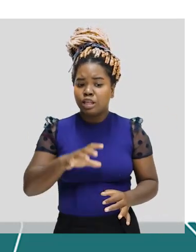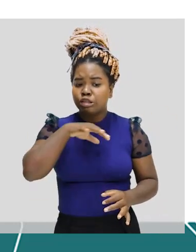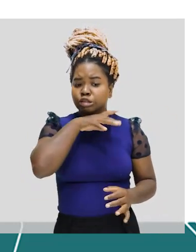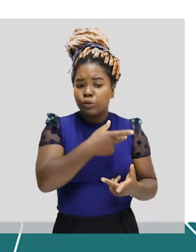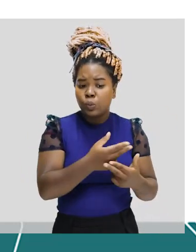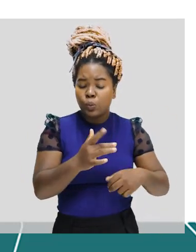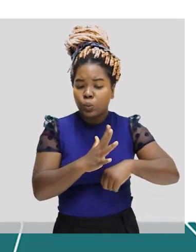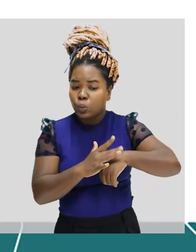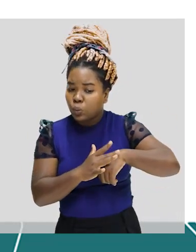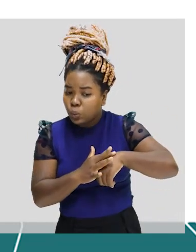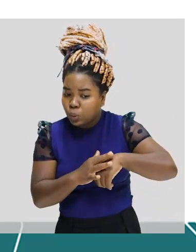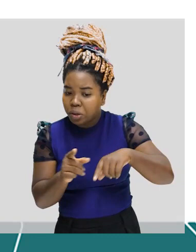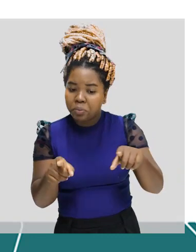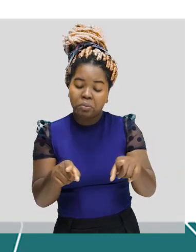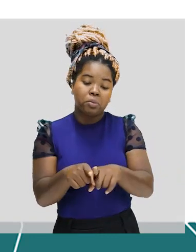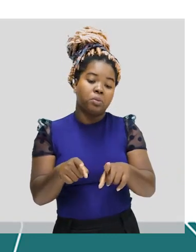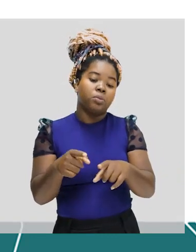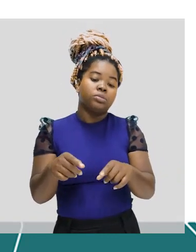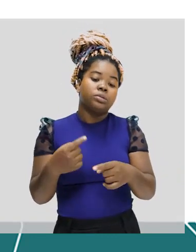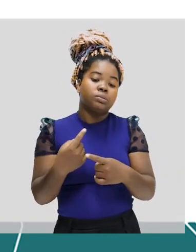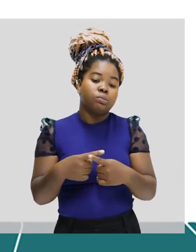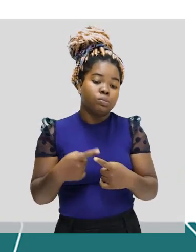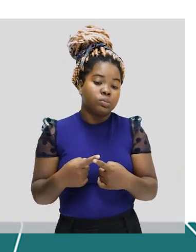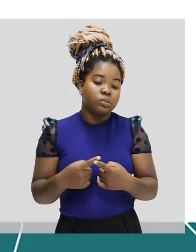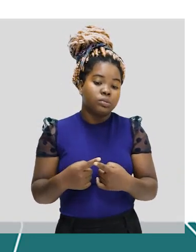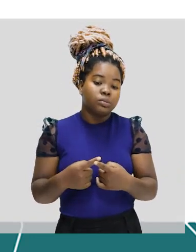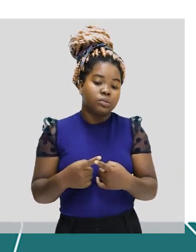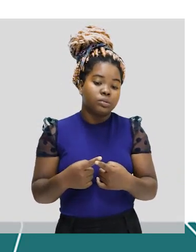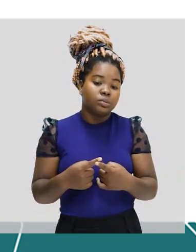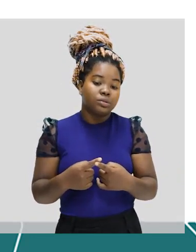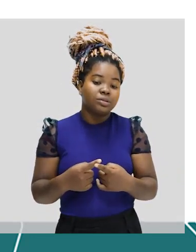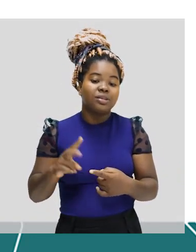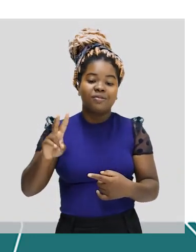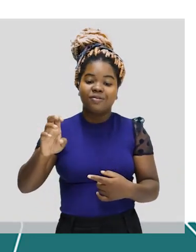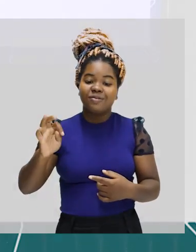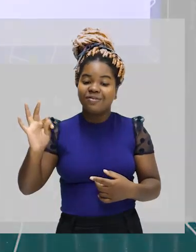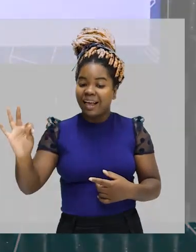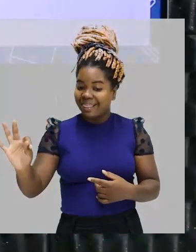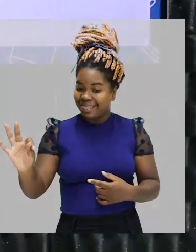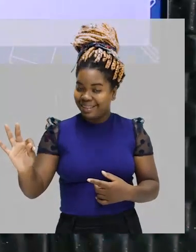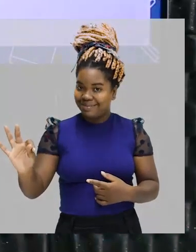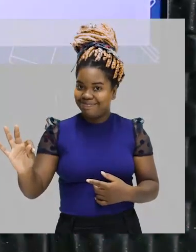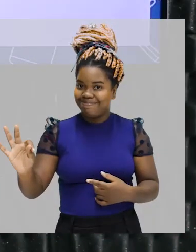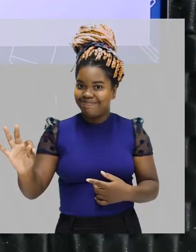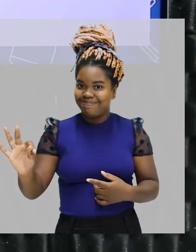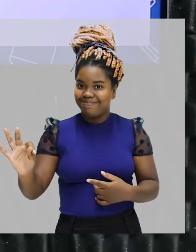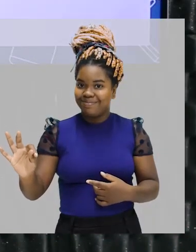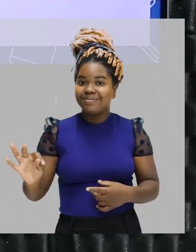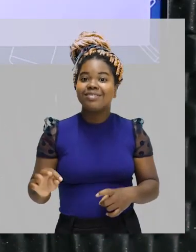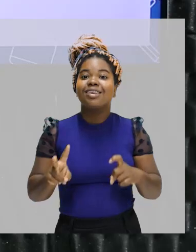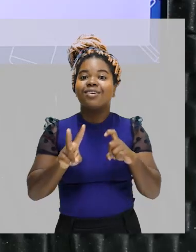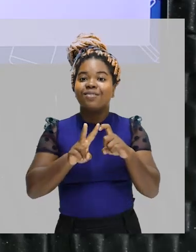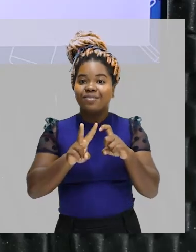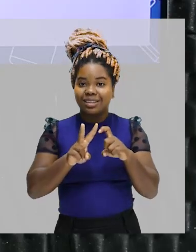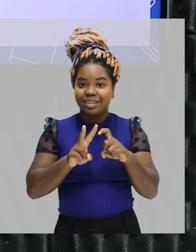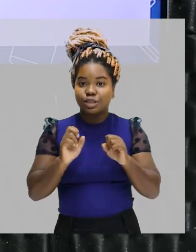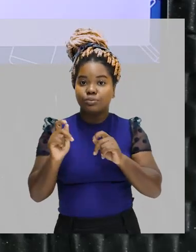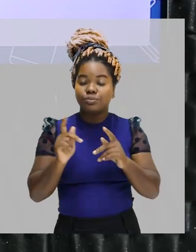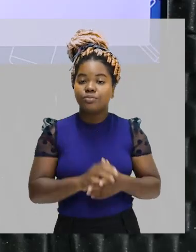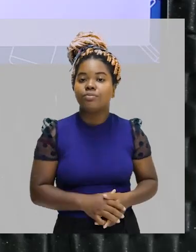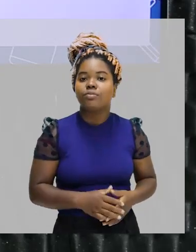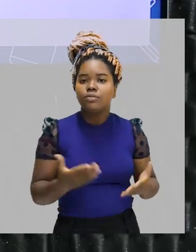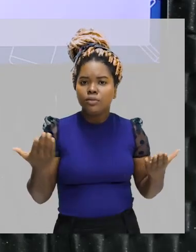está doente, portanto, eu devo levá-lo ao vet, que é o veterinário, tá bom? Pessoal, na